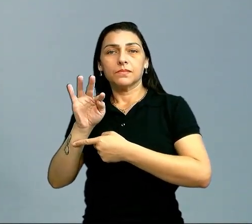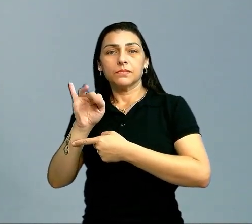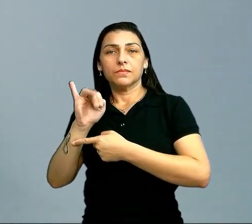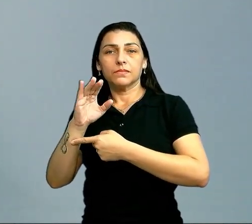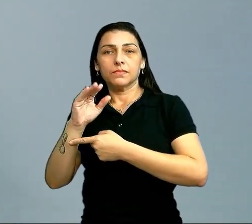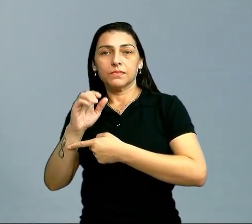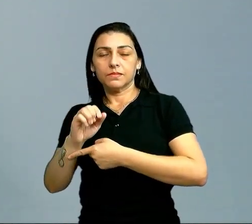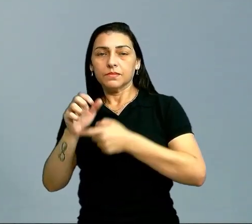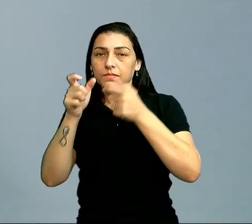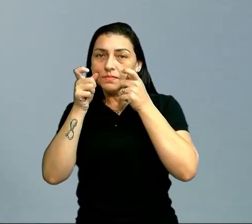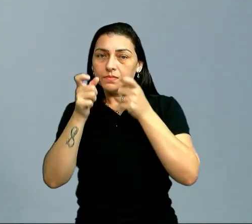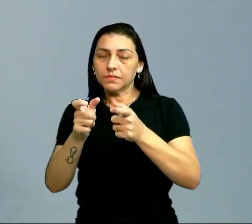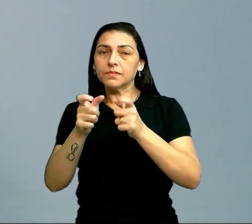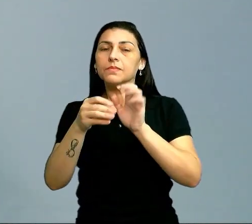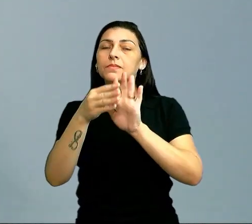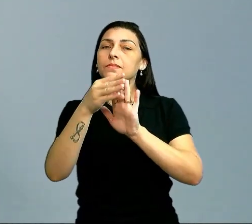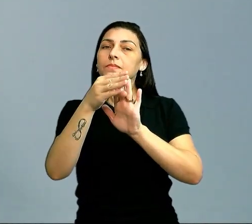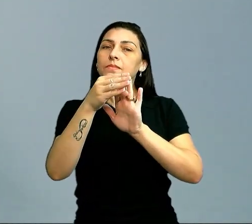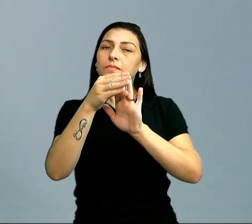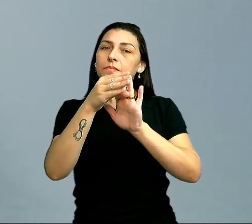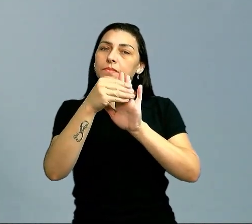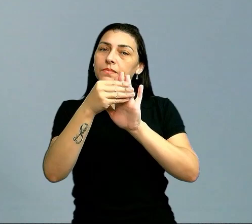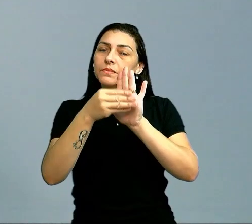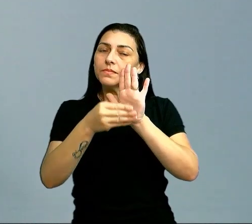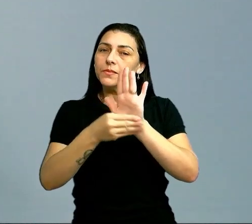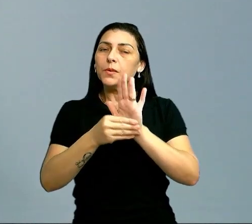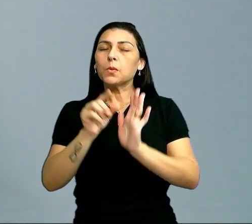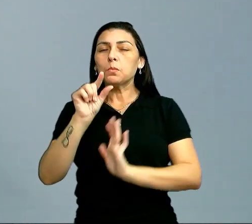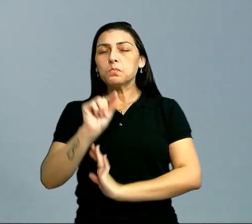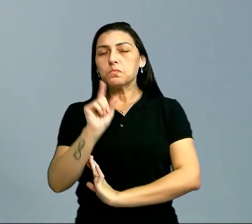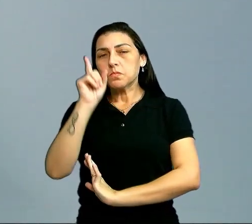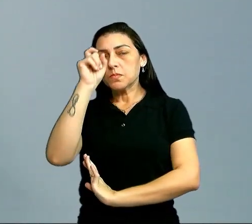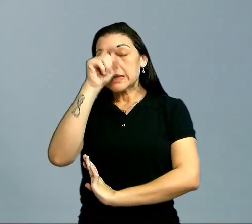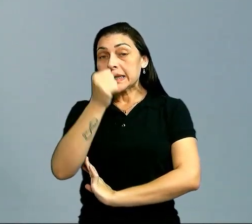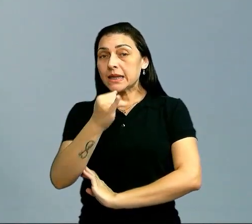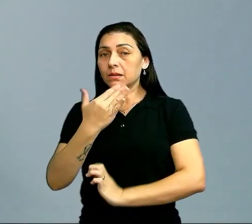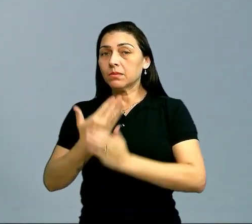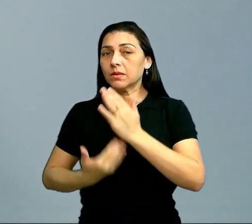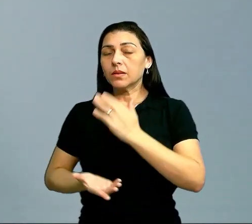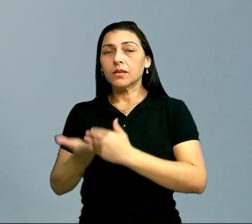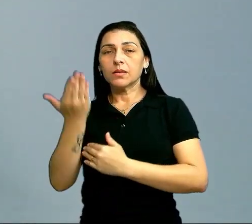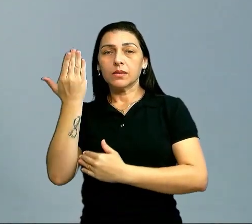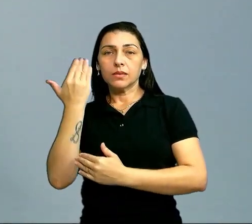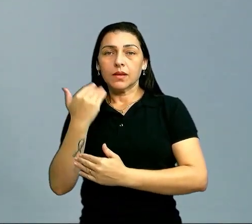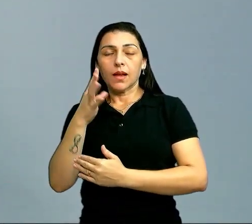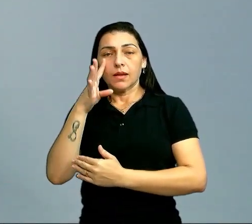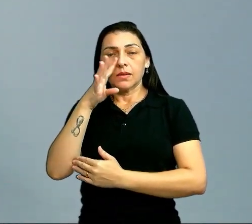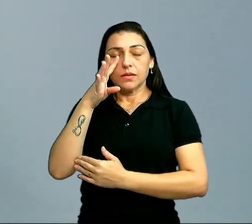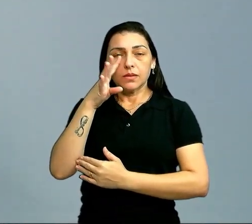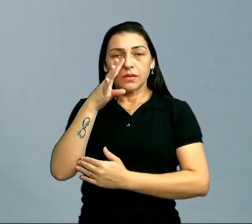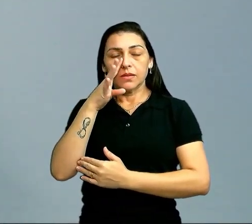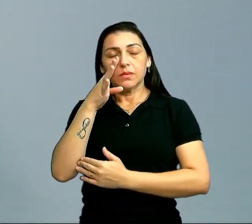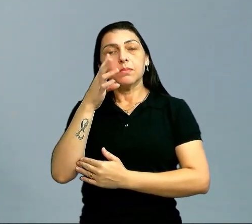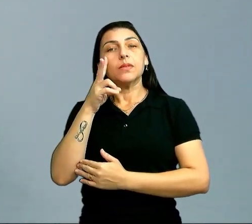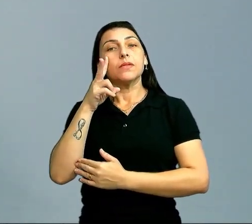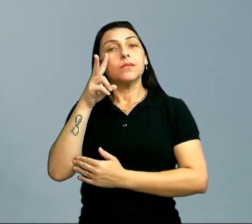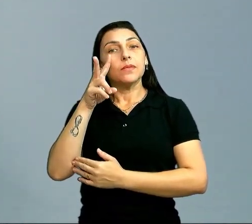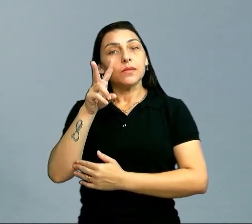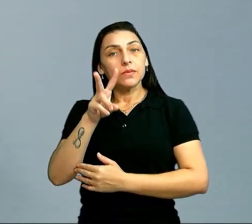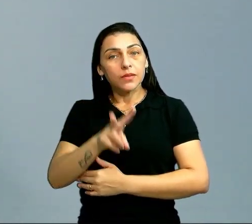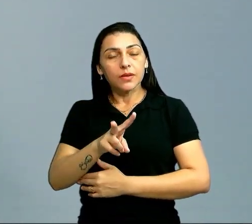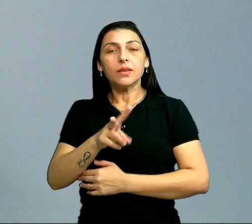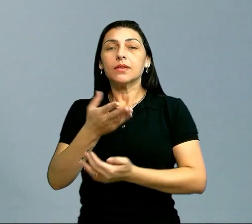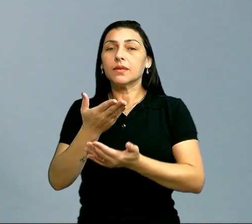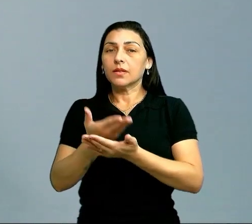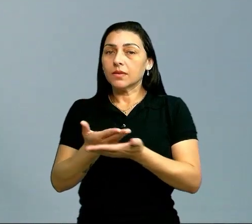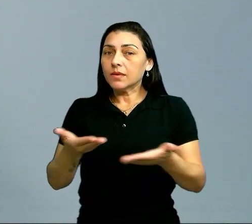atenção, pois é um conteúdo um pouco complicado. E se você perdeu as outras aulas, assista para depois rever essa